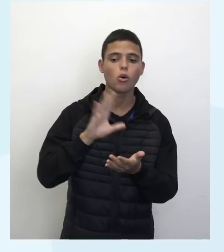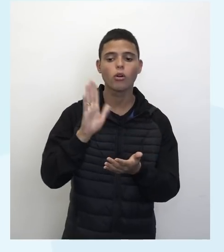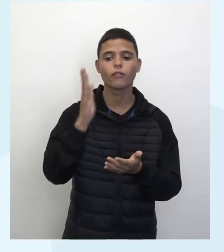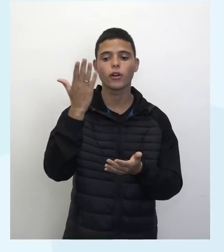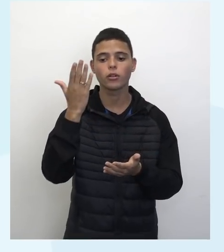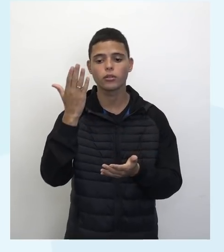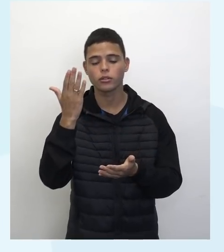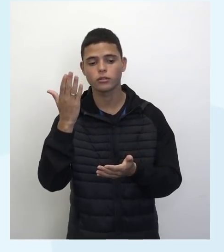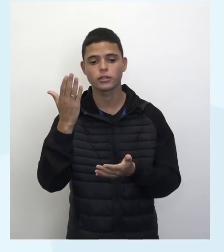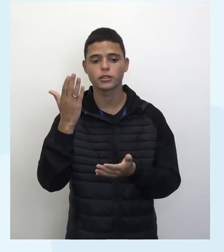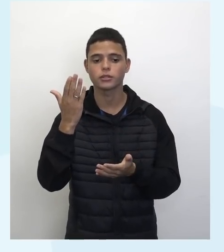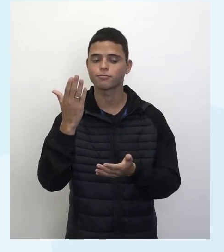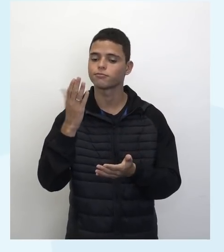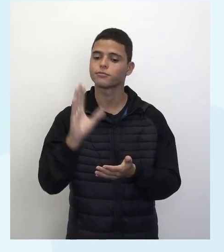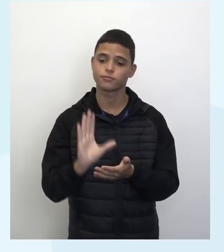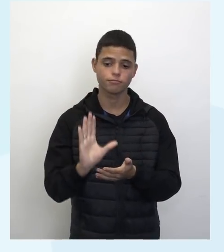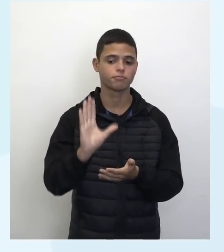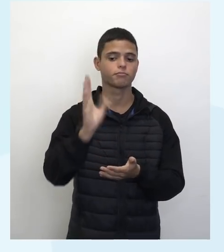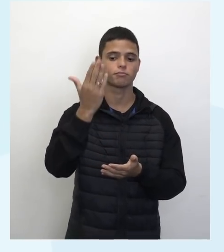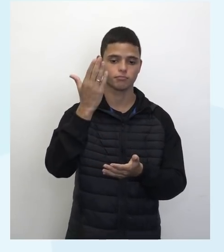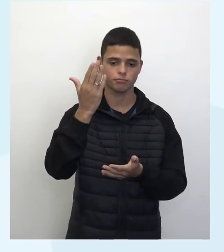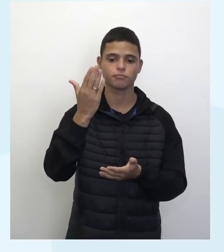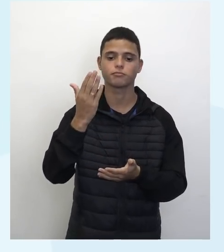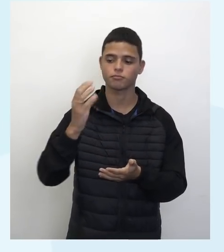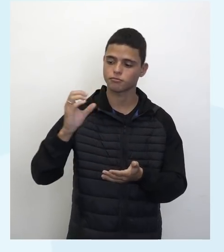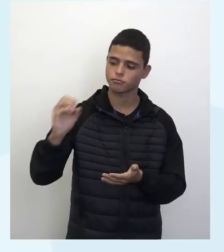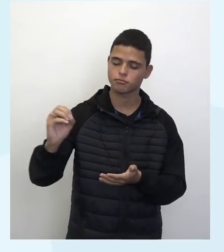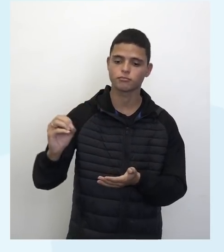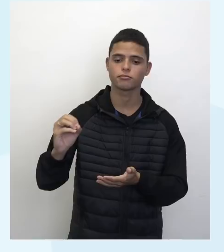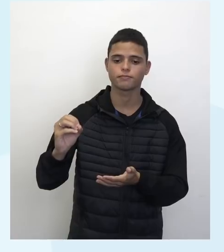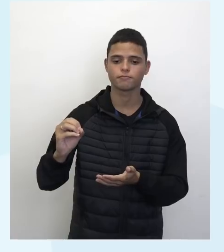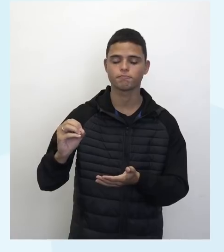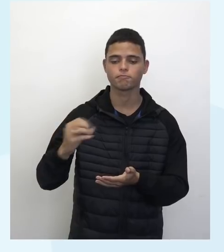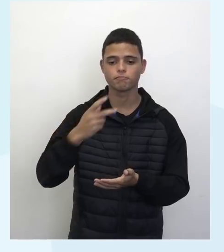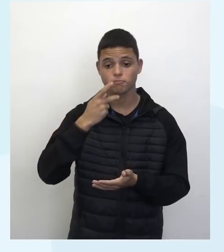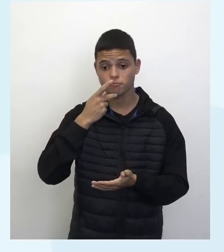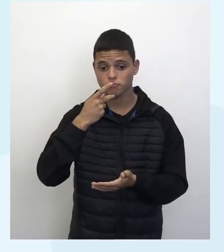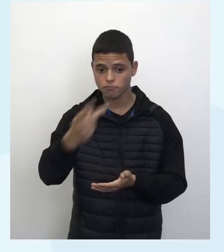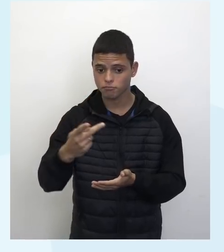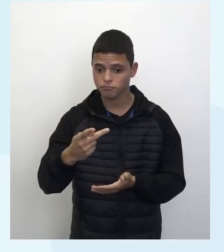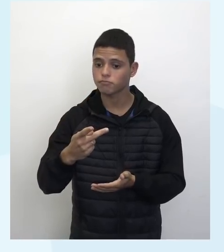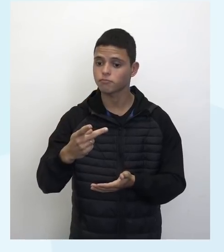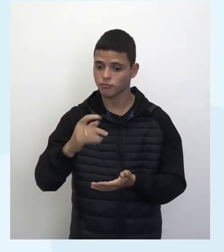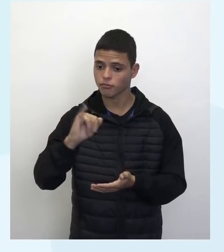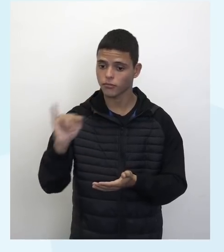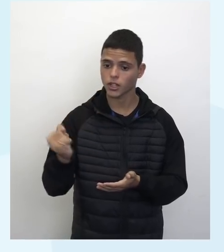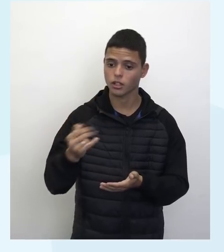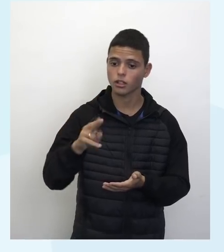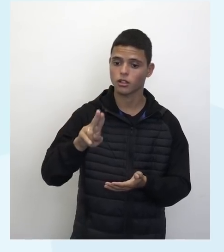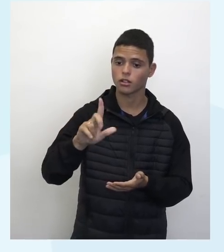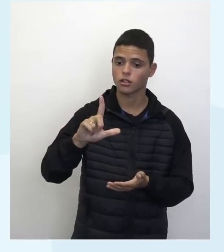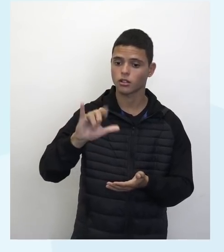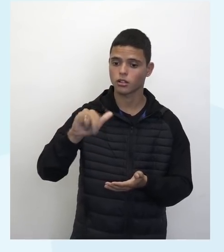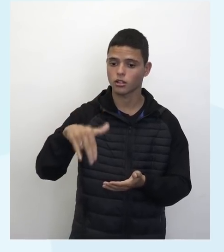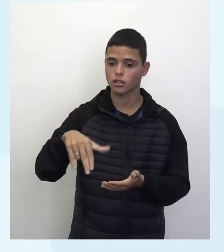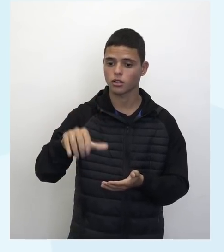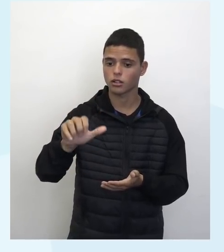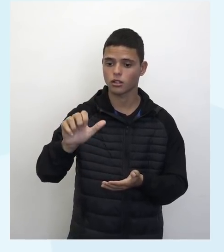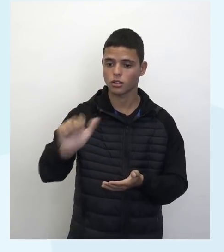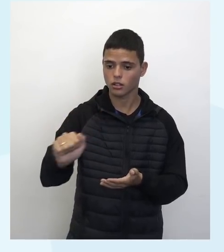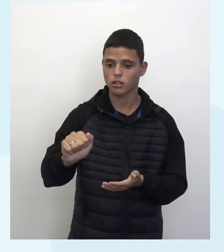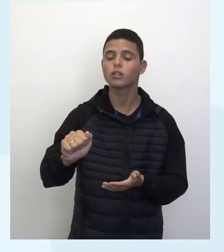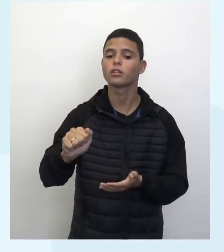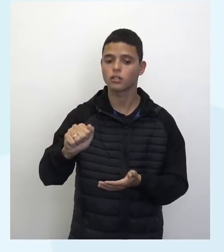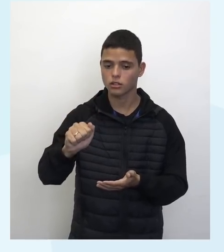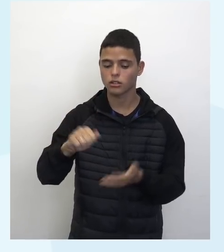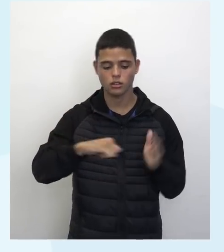Essa proposição, então, é falsa. Porque se eu tô dizendo que a Juliana é sempre bem-humorada, quando eu dou essa